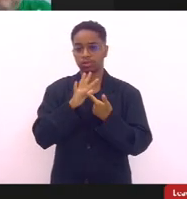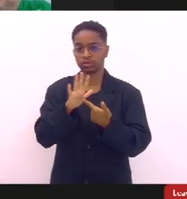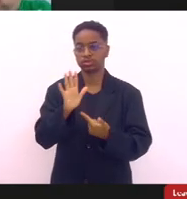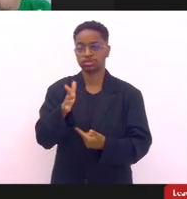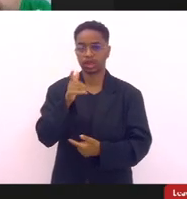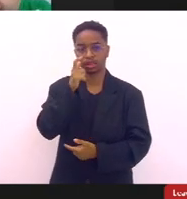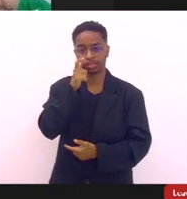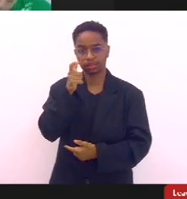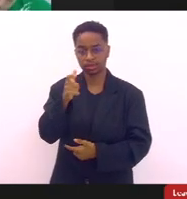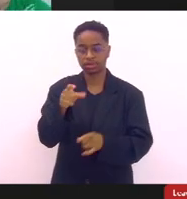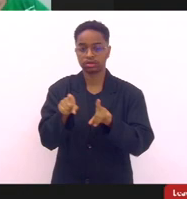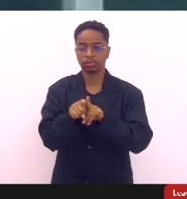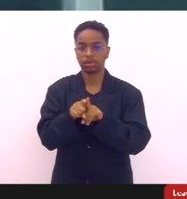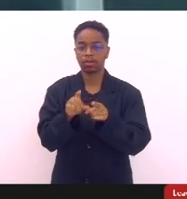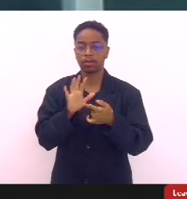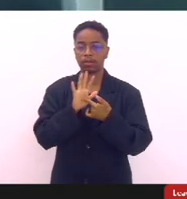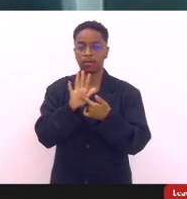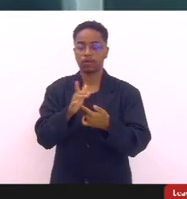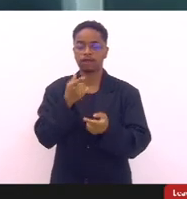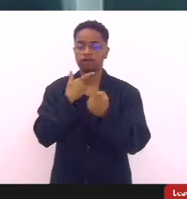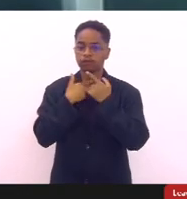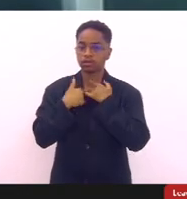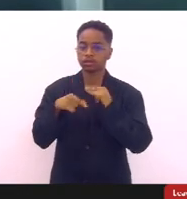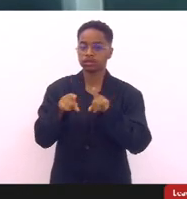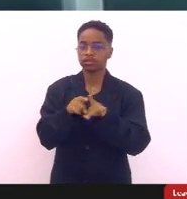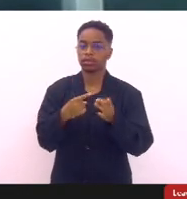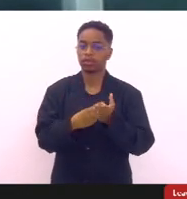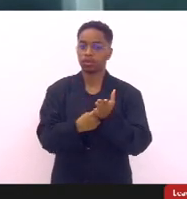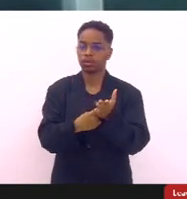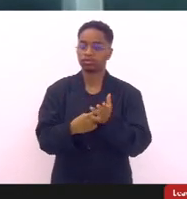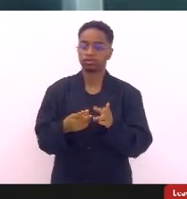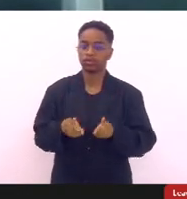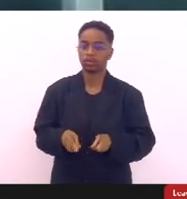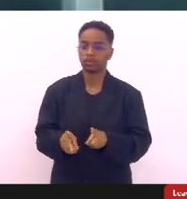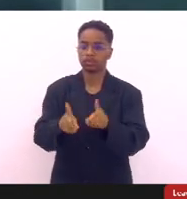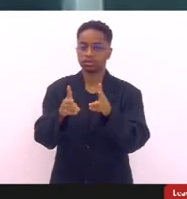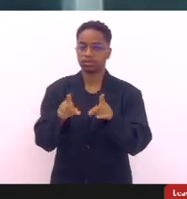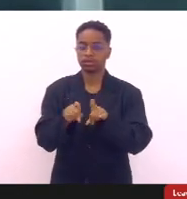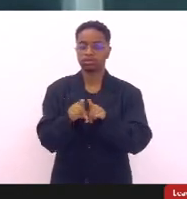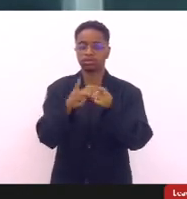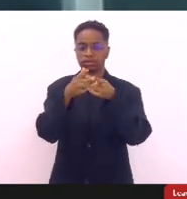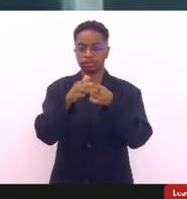interesse, mostrou o desejo e o compromisso de dar continuidade, de